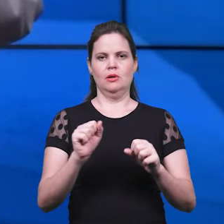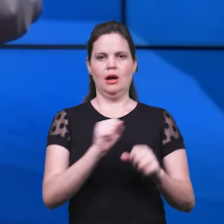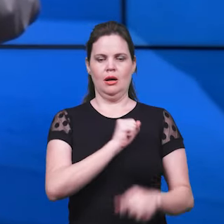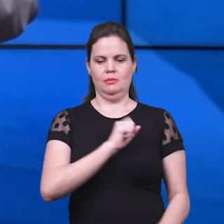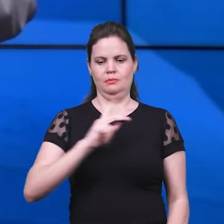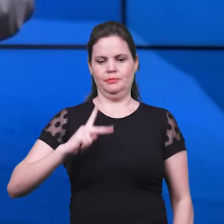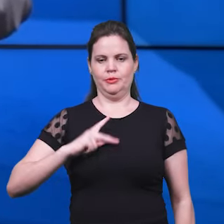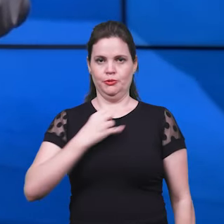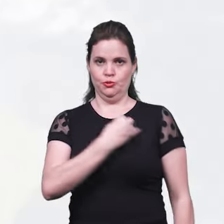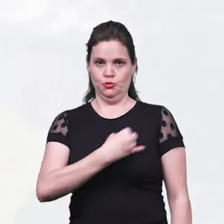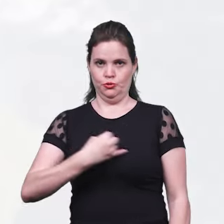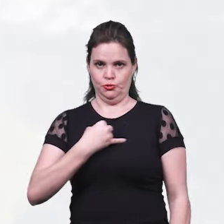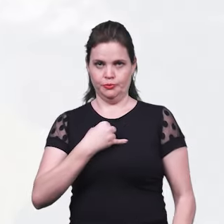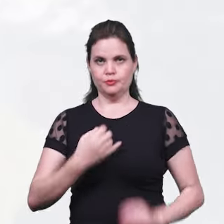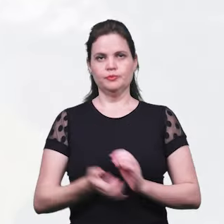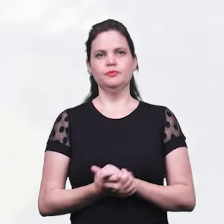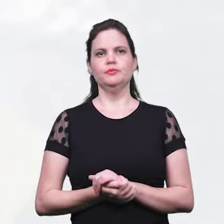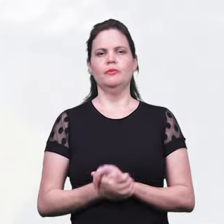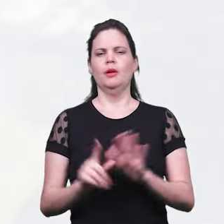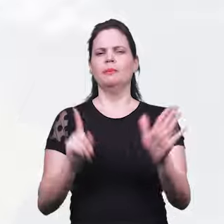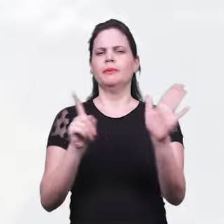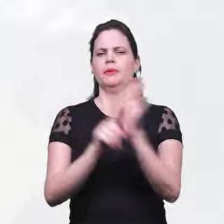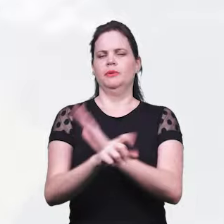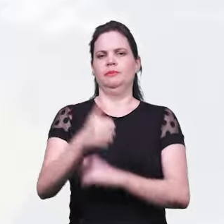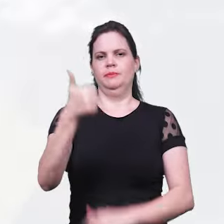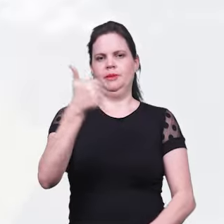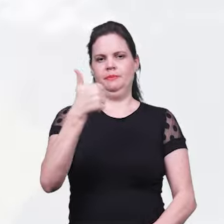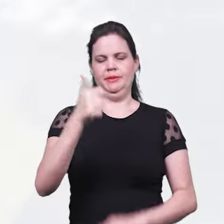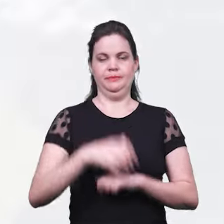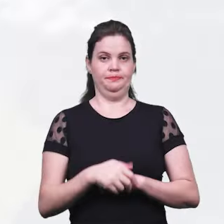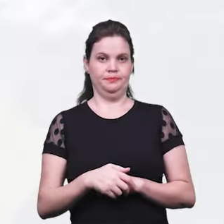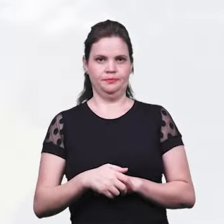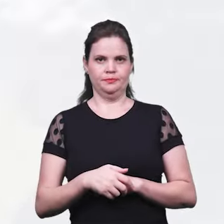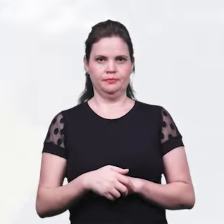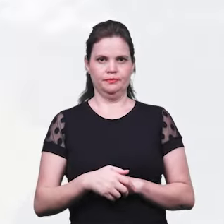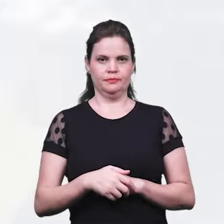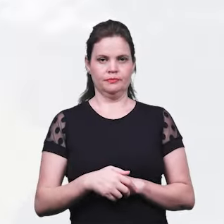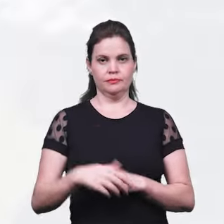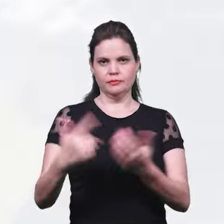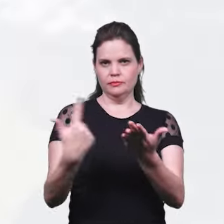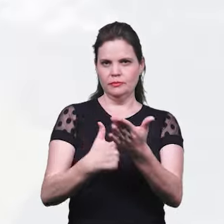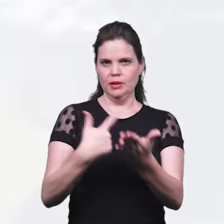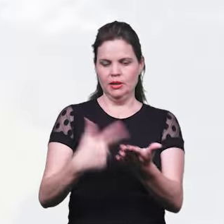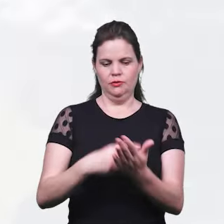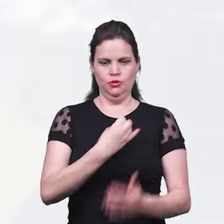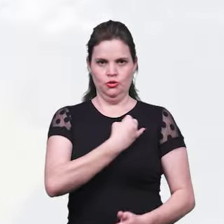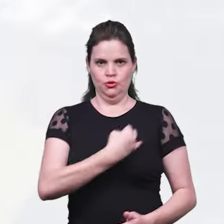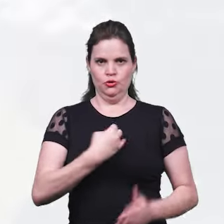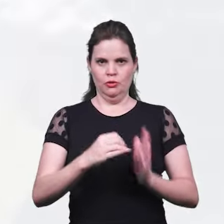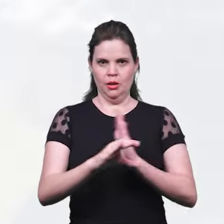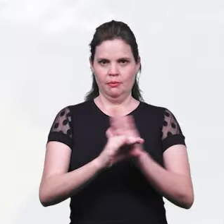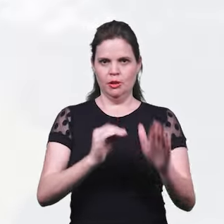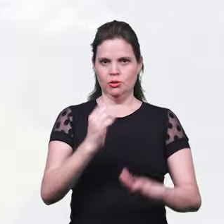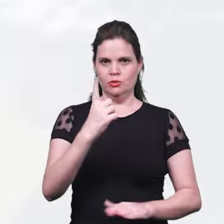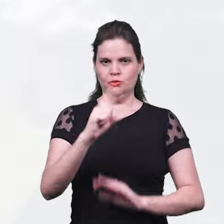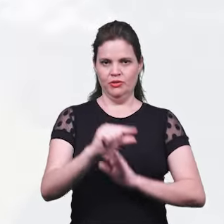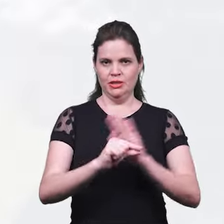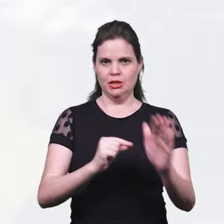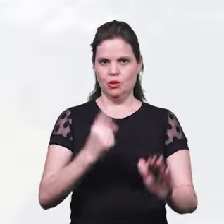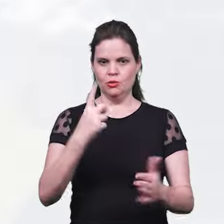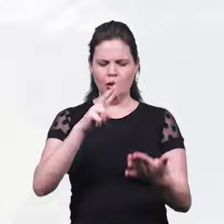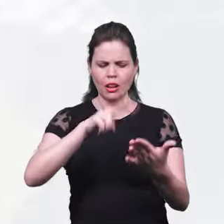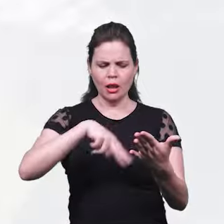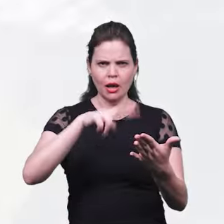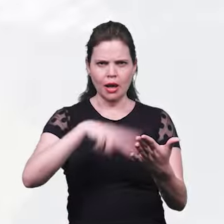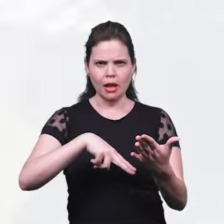primeira pergunta, ela diz o seguinte, vamos ler. Ela diz assim, lendo o evangelho de João, capítulo 1, verso 1, quando